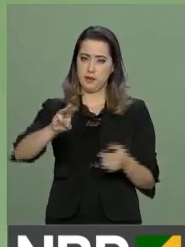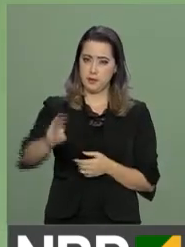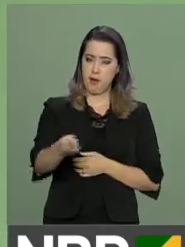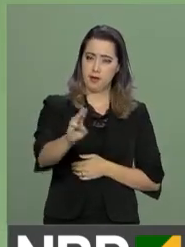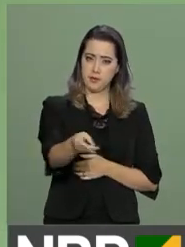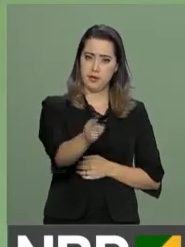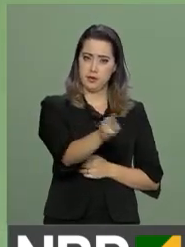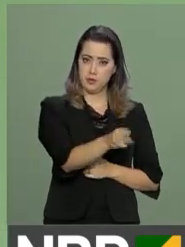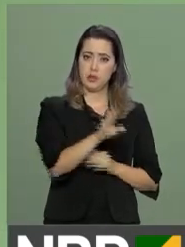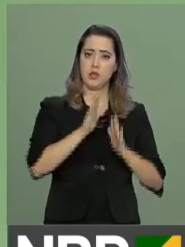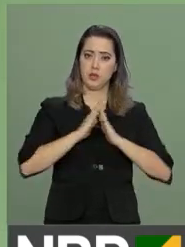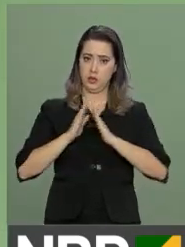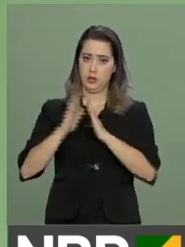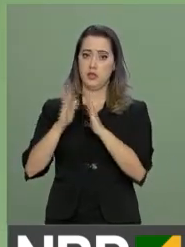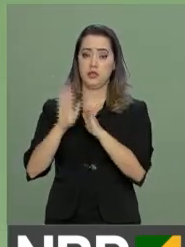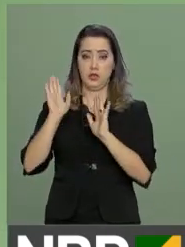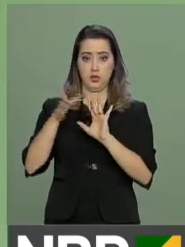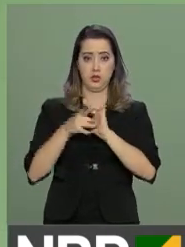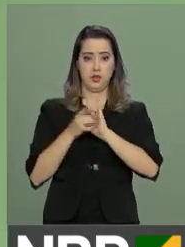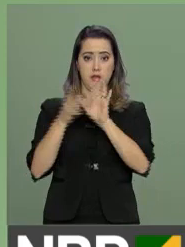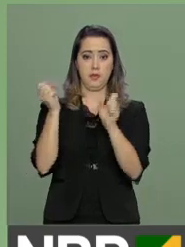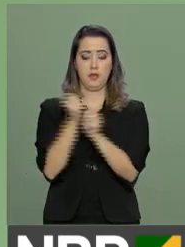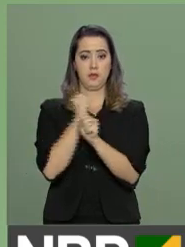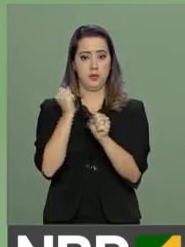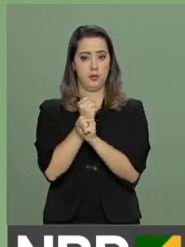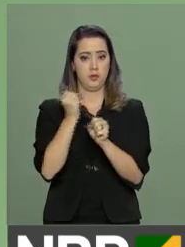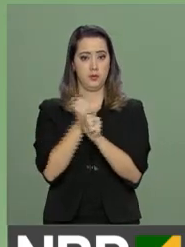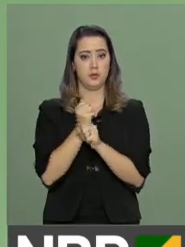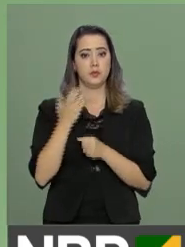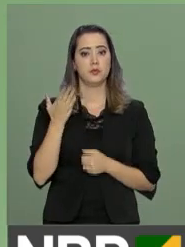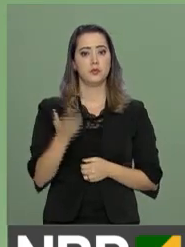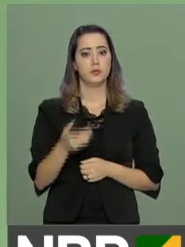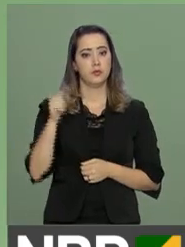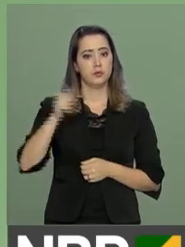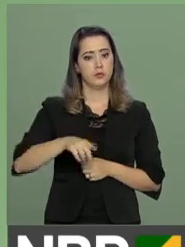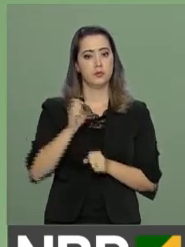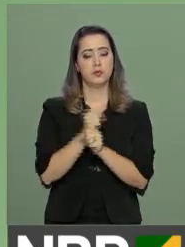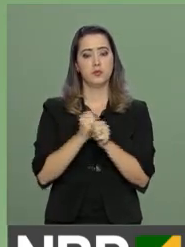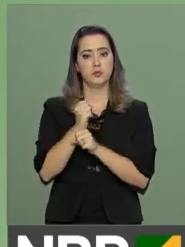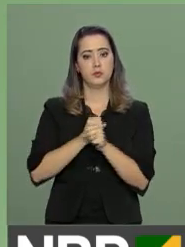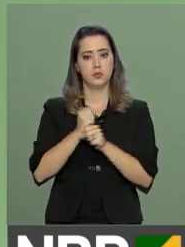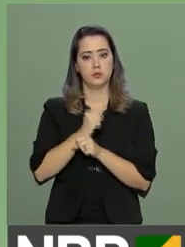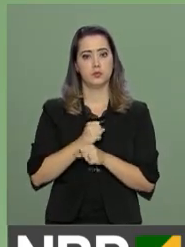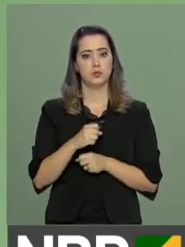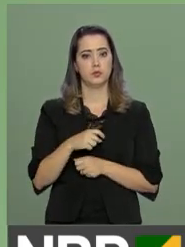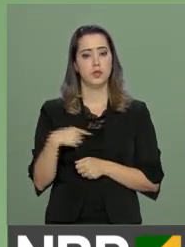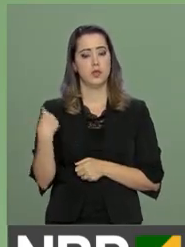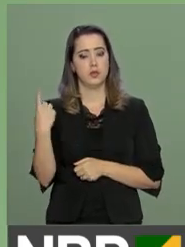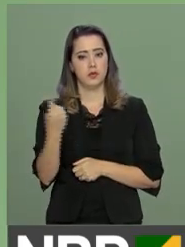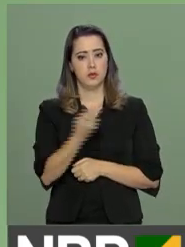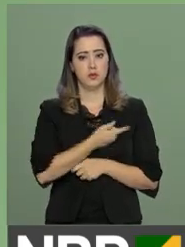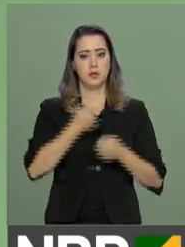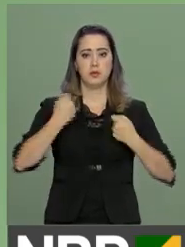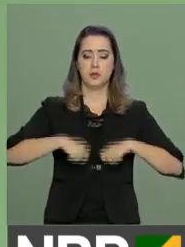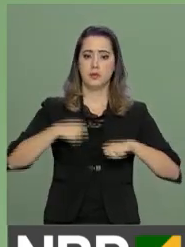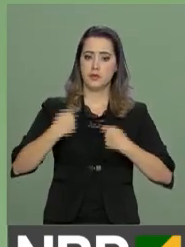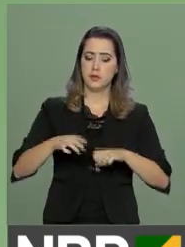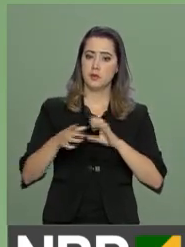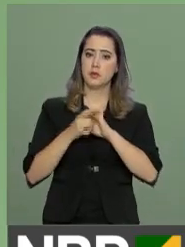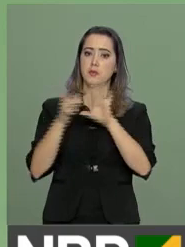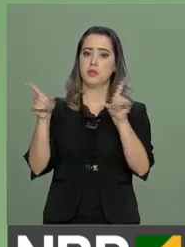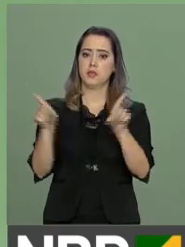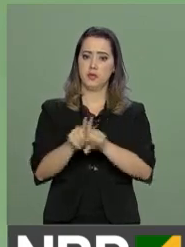já autorizadas para construção neste ano, nós deveremos